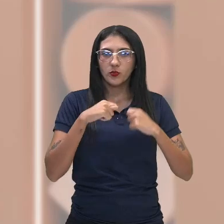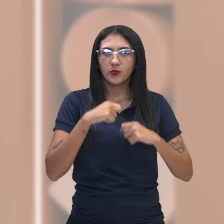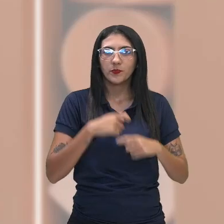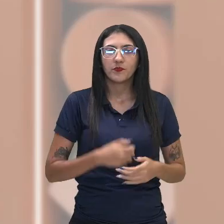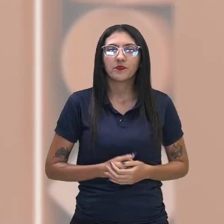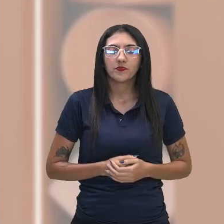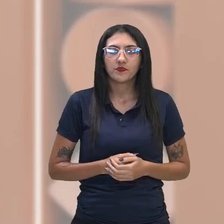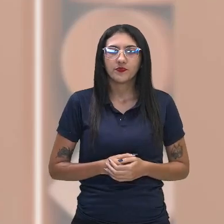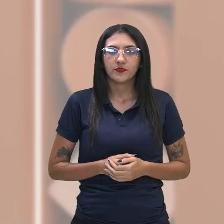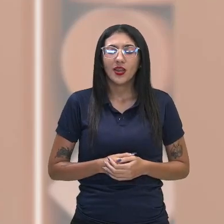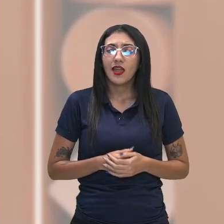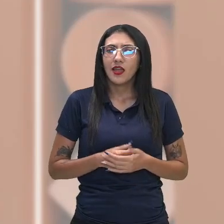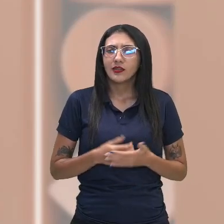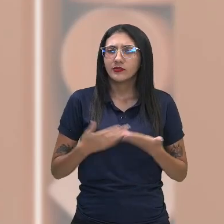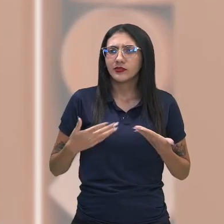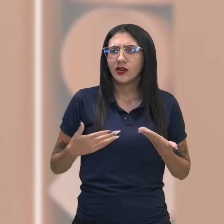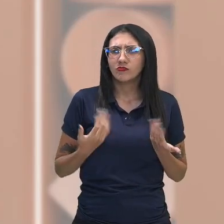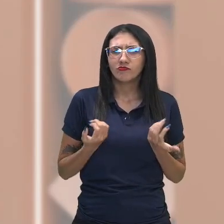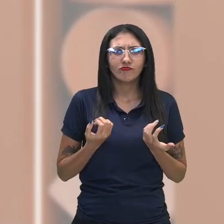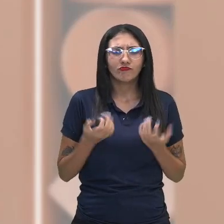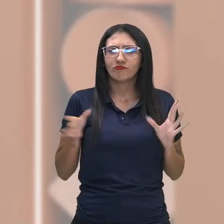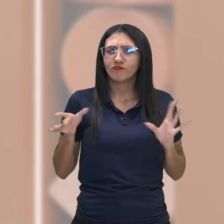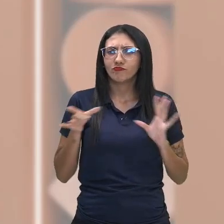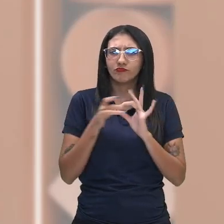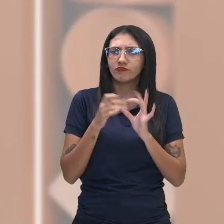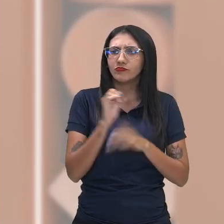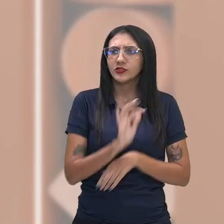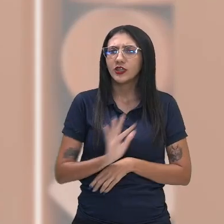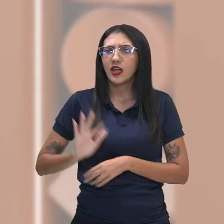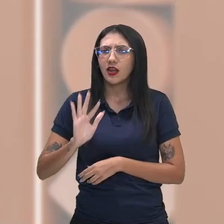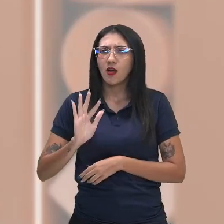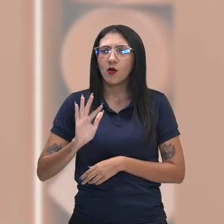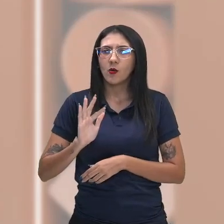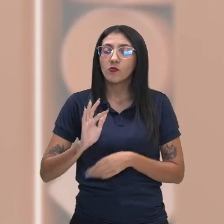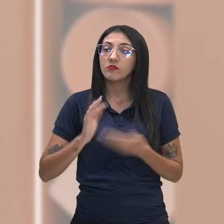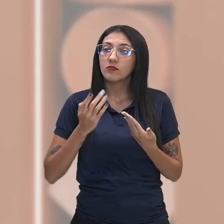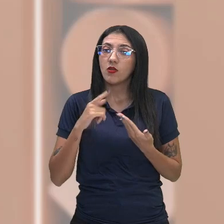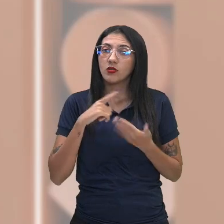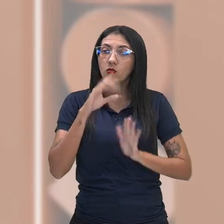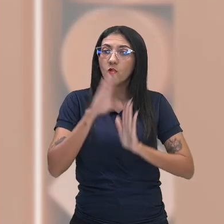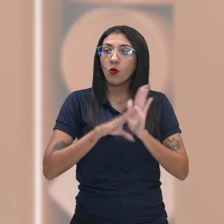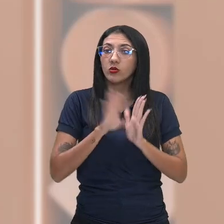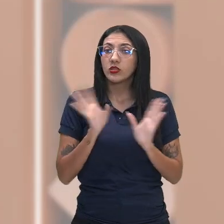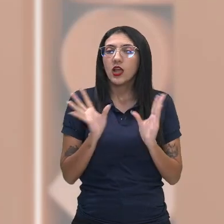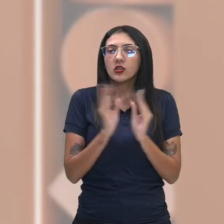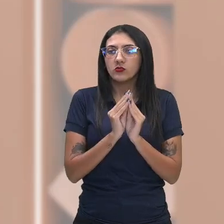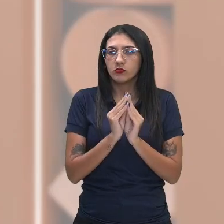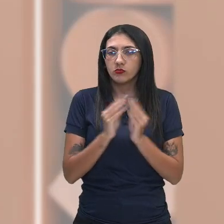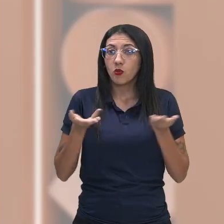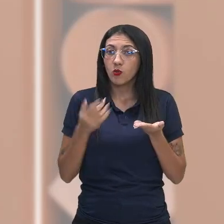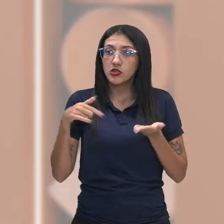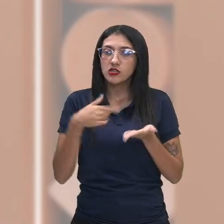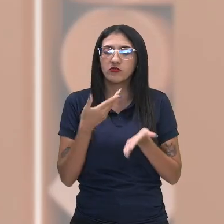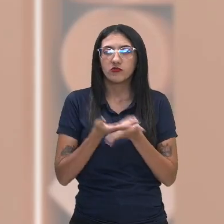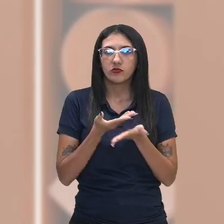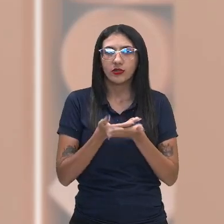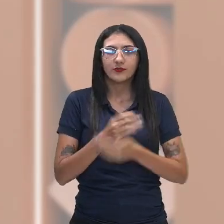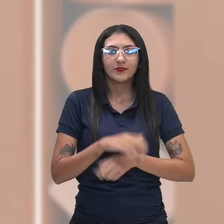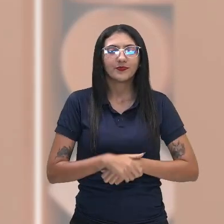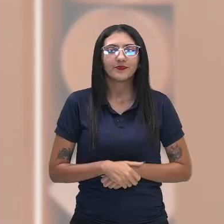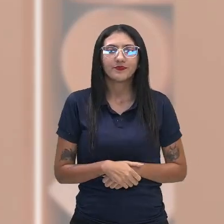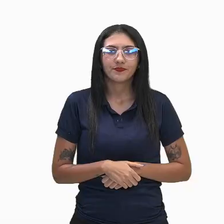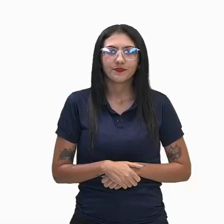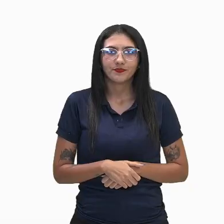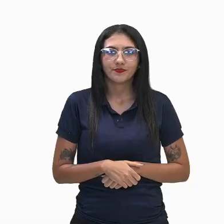modo bem generalizado, essa é a introdução do que a gente vai estudar na nossa aula de hoje. Então, me acompanha no